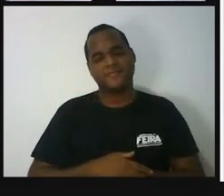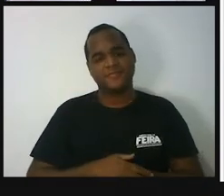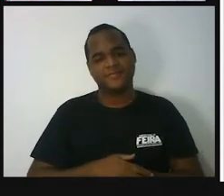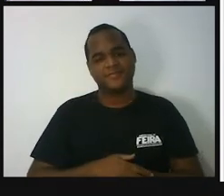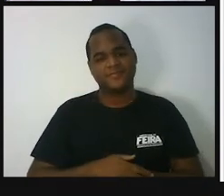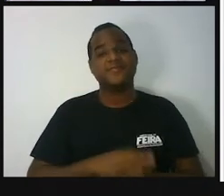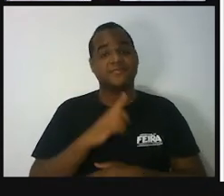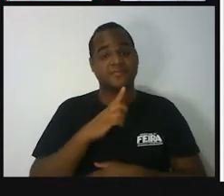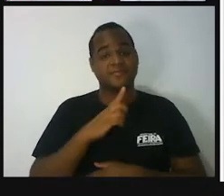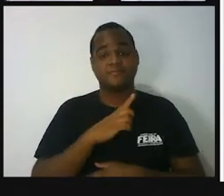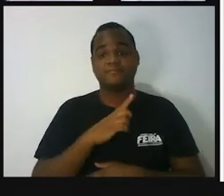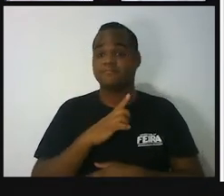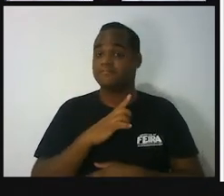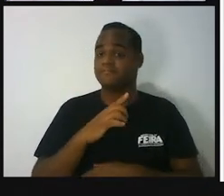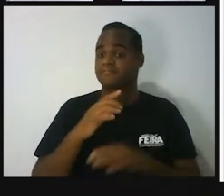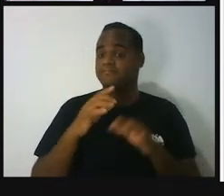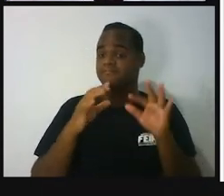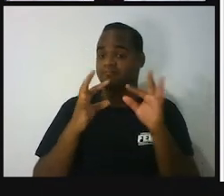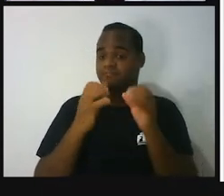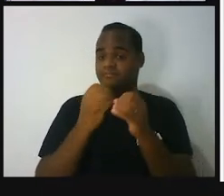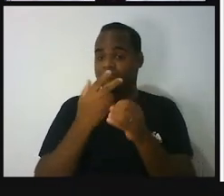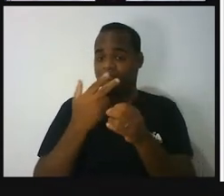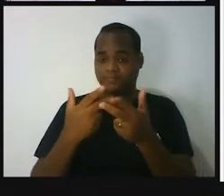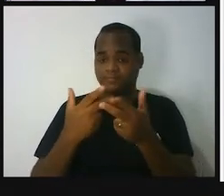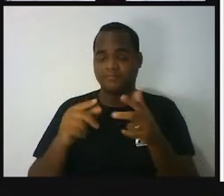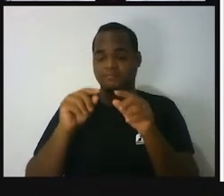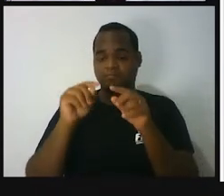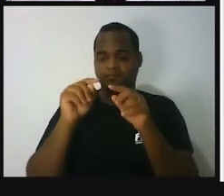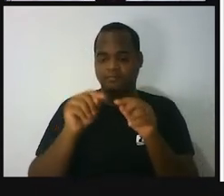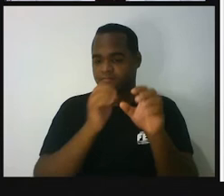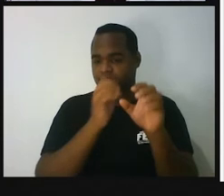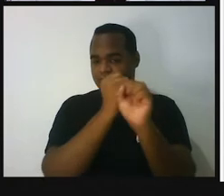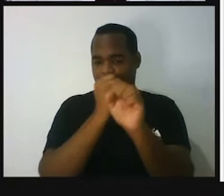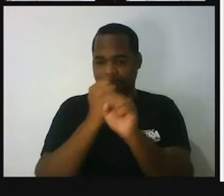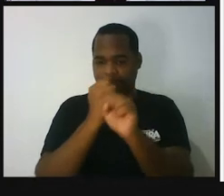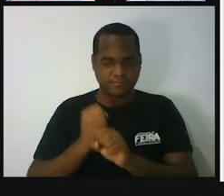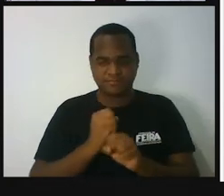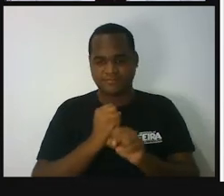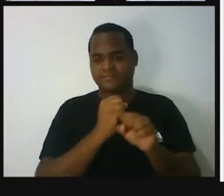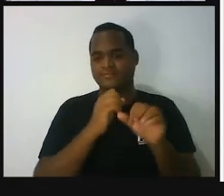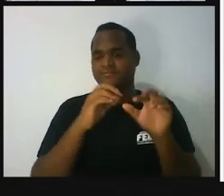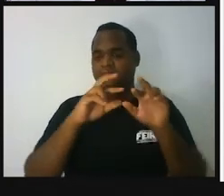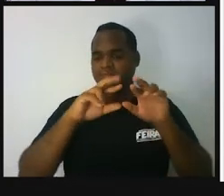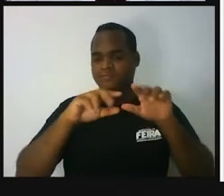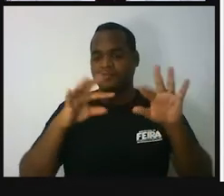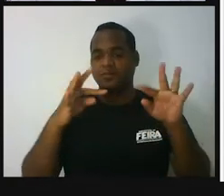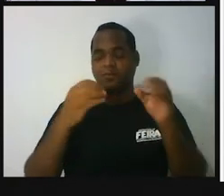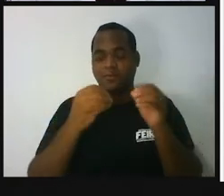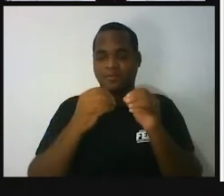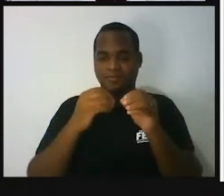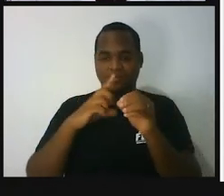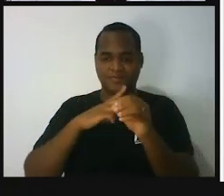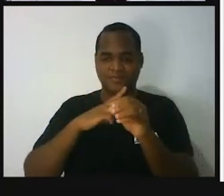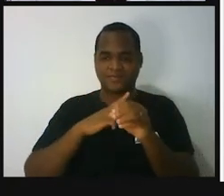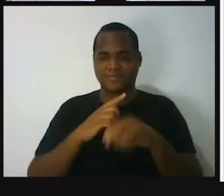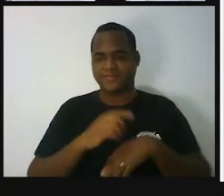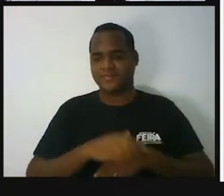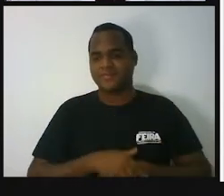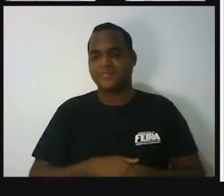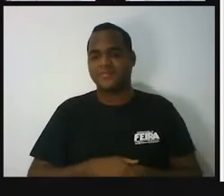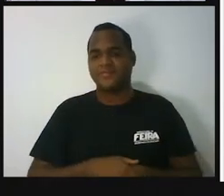Tudo está indicando que todos esses lados vão ter a mesma medida, né? Me parece que tudo